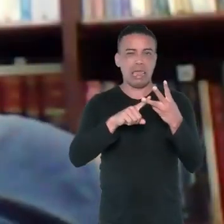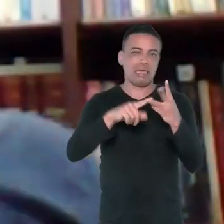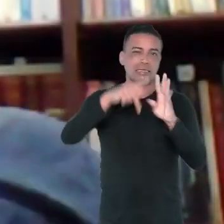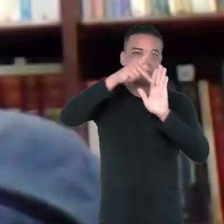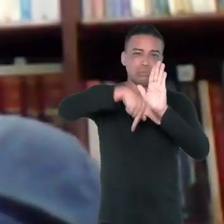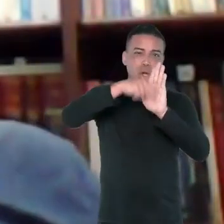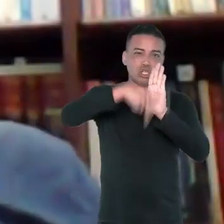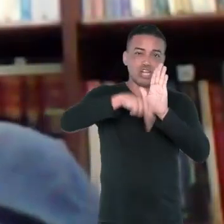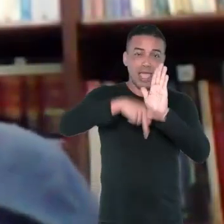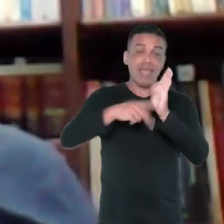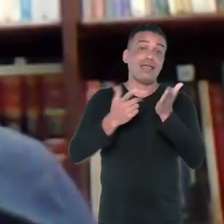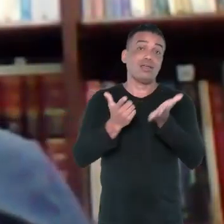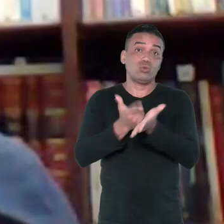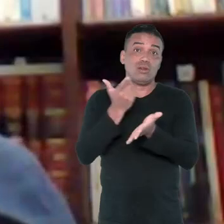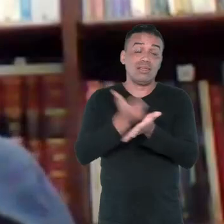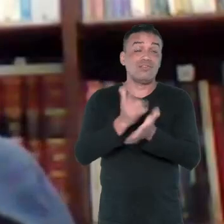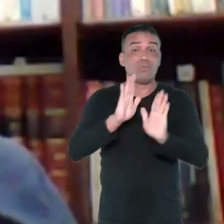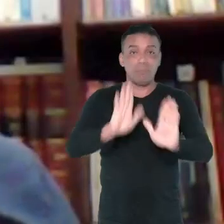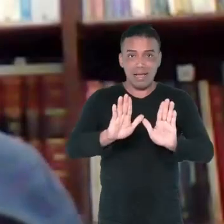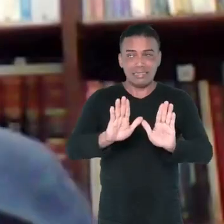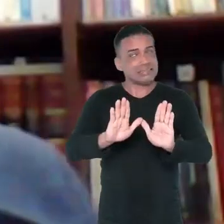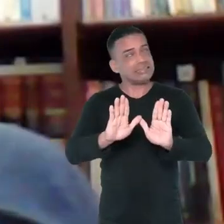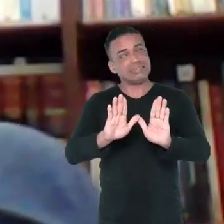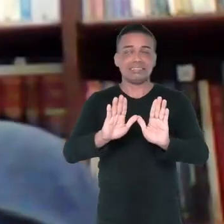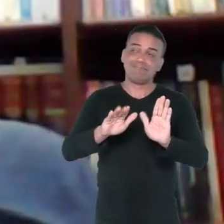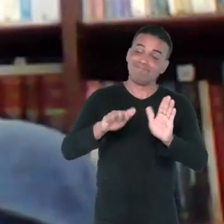livros, mas que por enquanto eles ainda